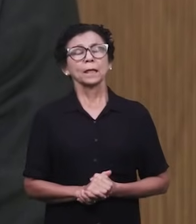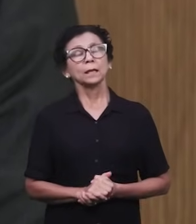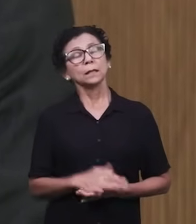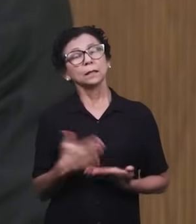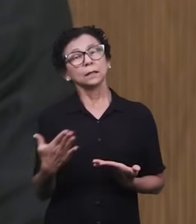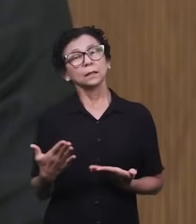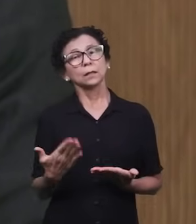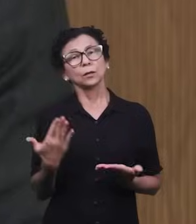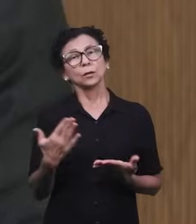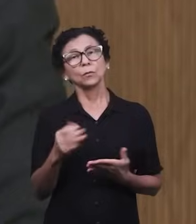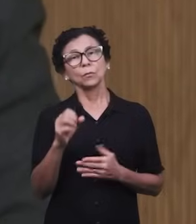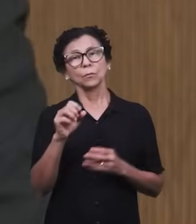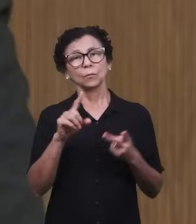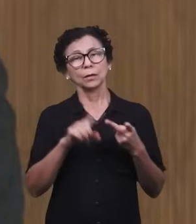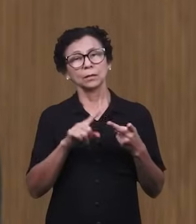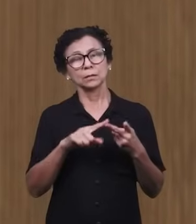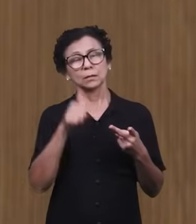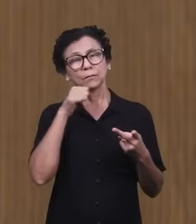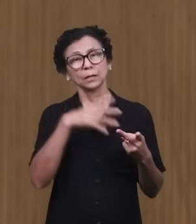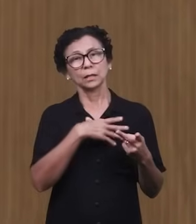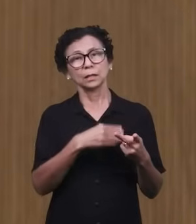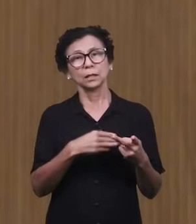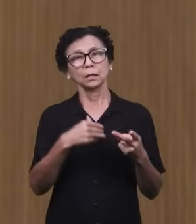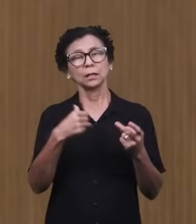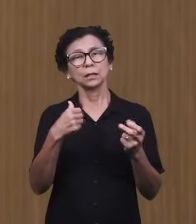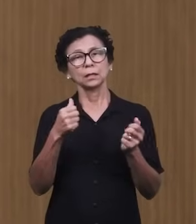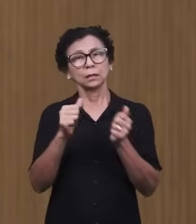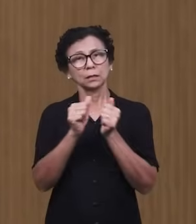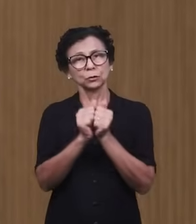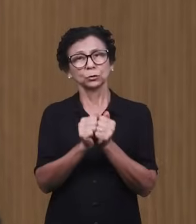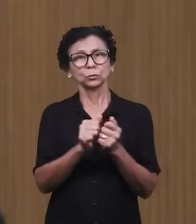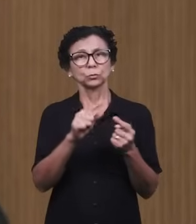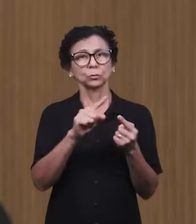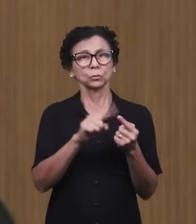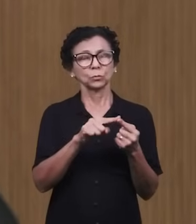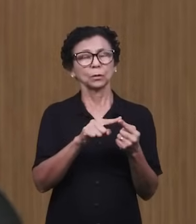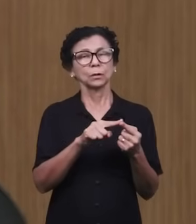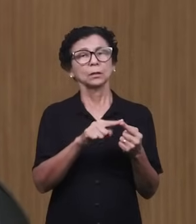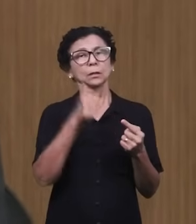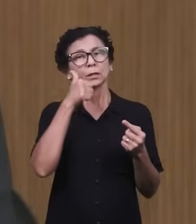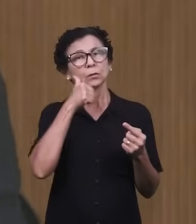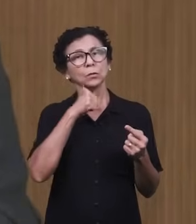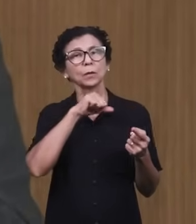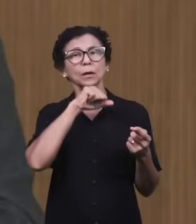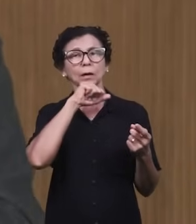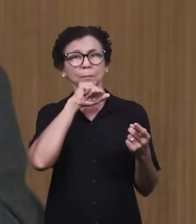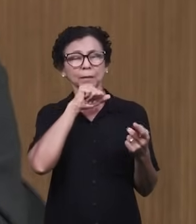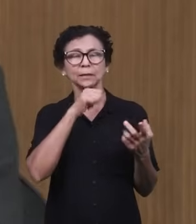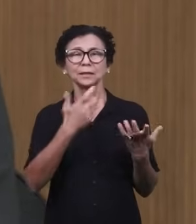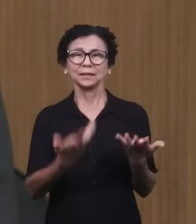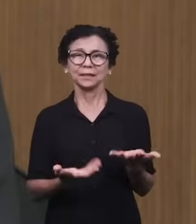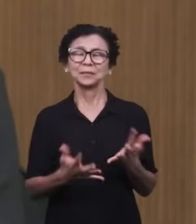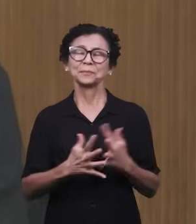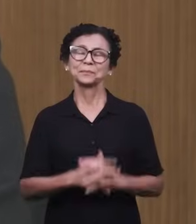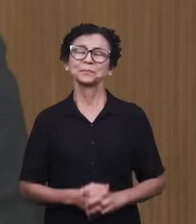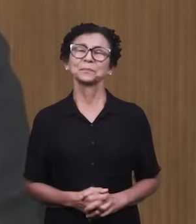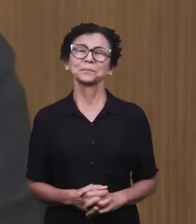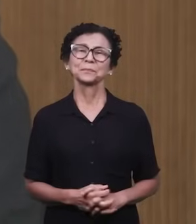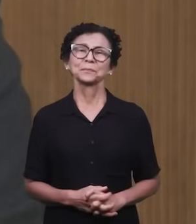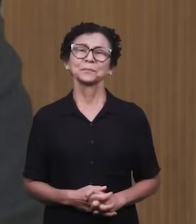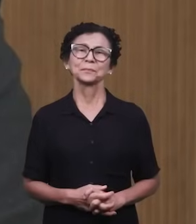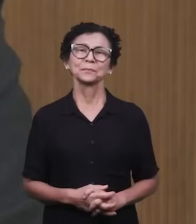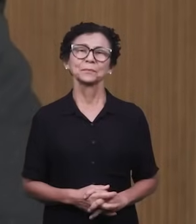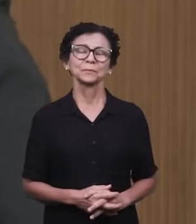Então, assim, naquilo normal de criança com o professor. Sim. E essa aptidão foi